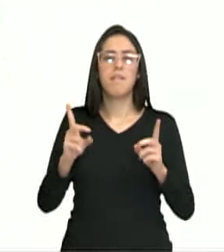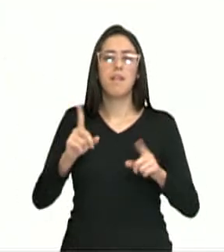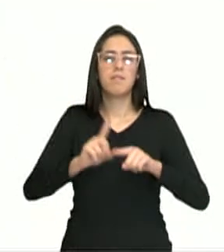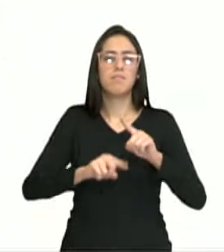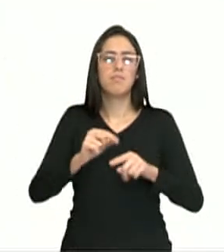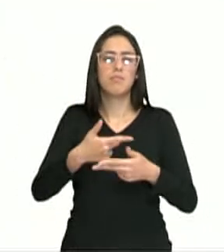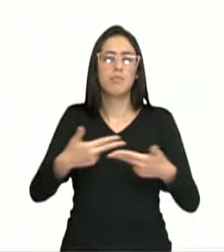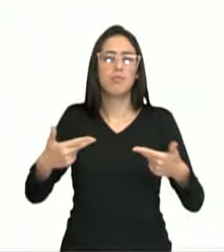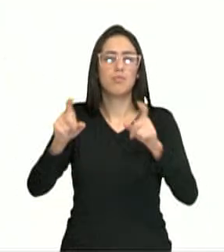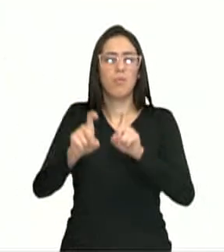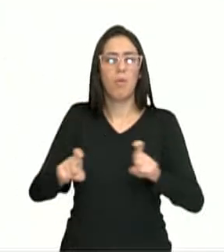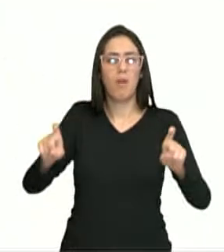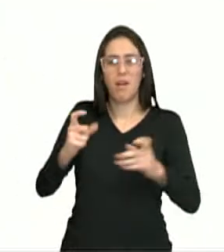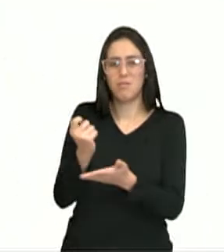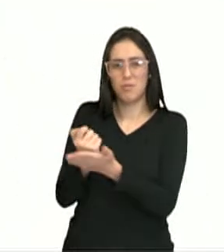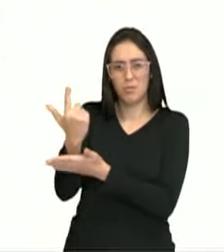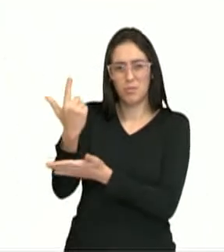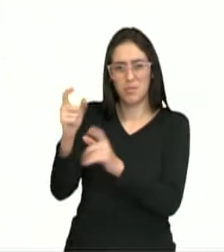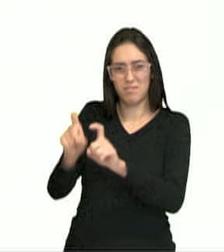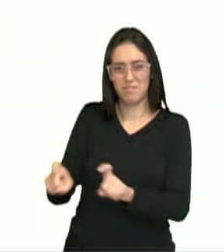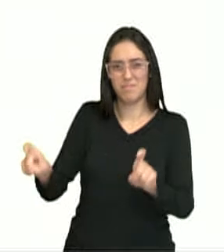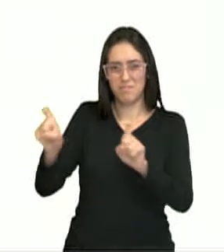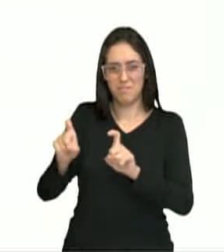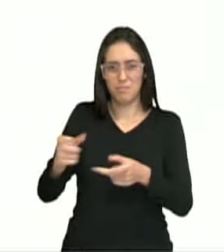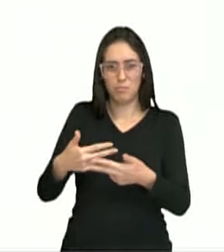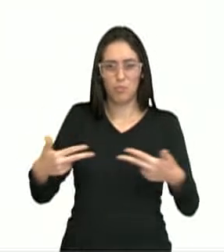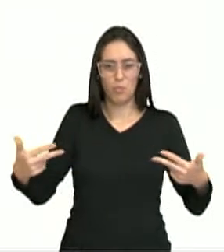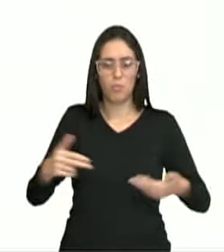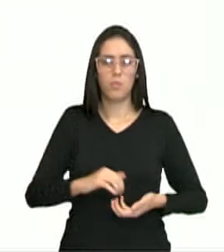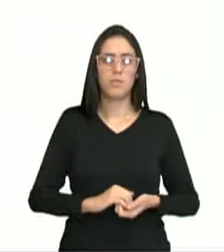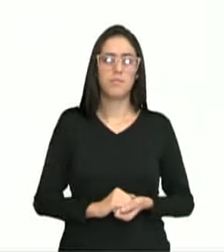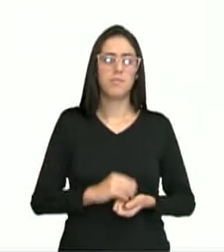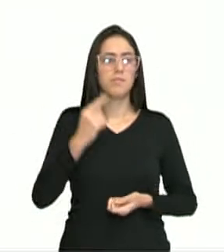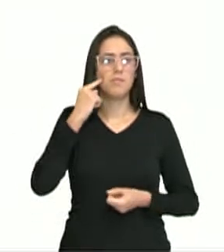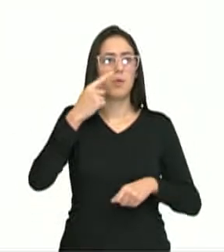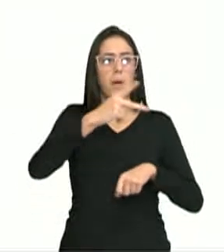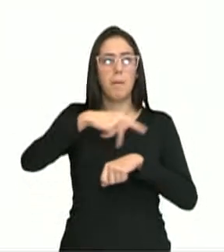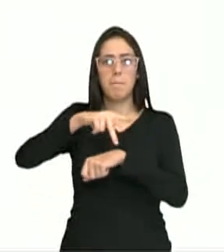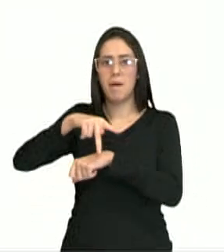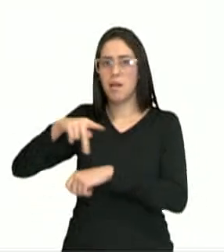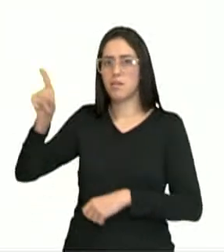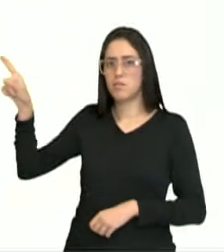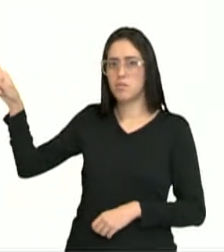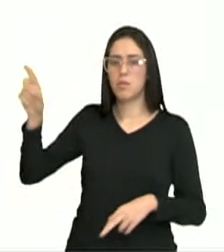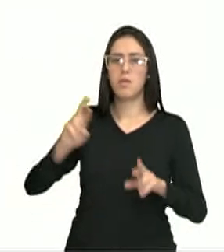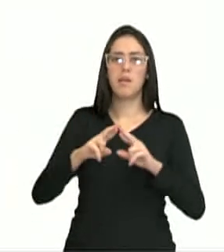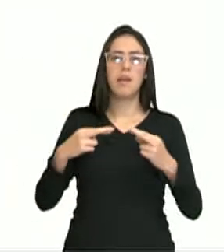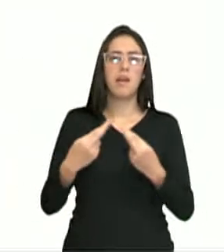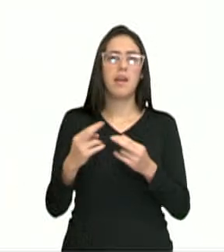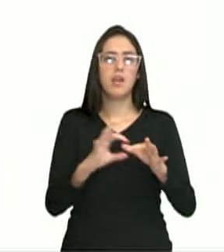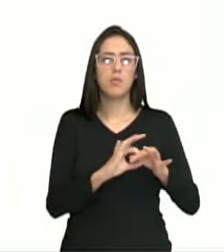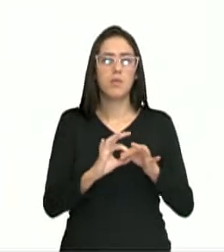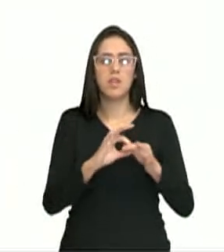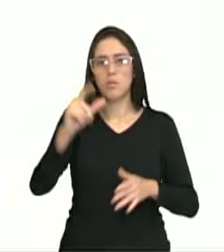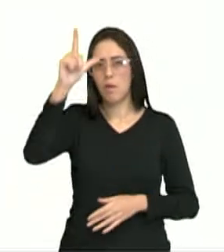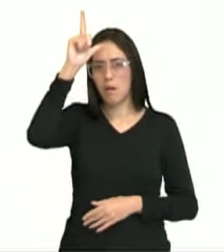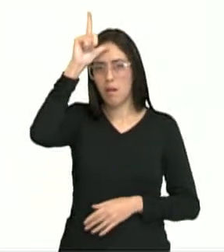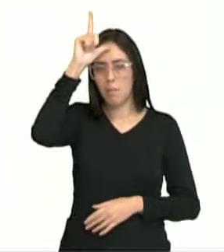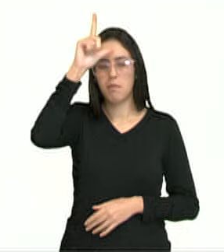E olha aqui a representação dos países. Reino Unido, Alemanha, Estados